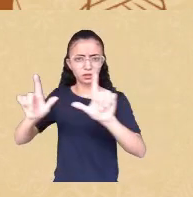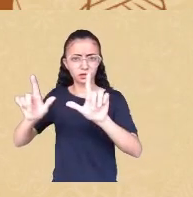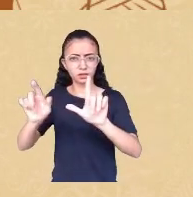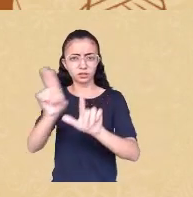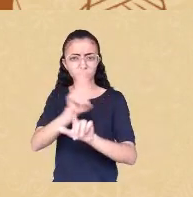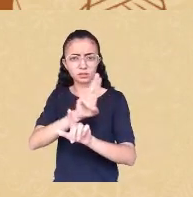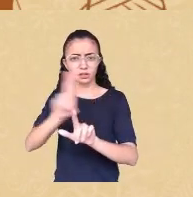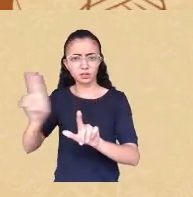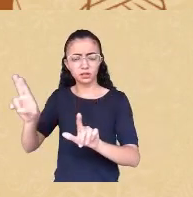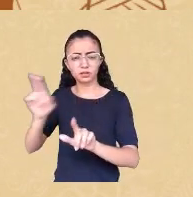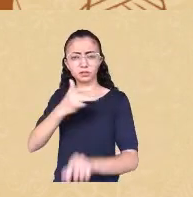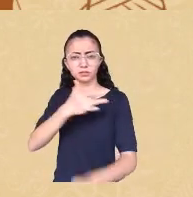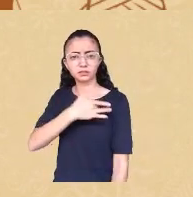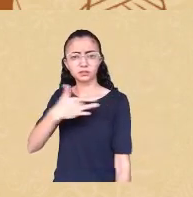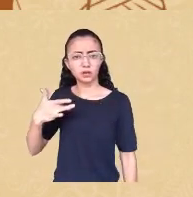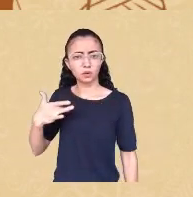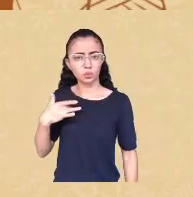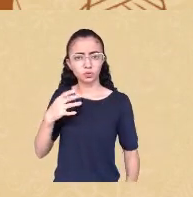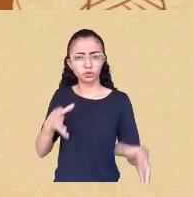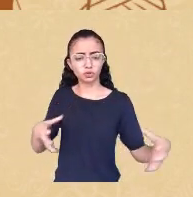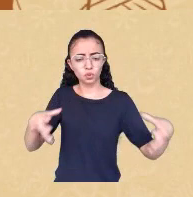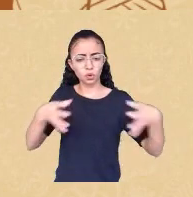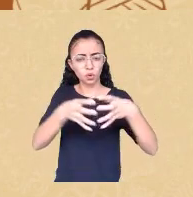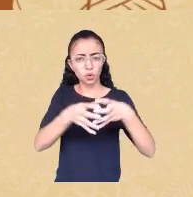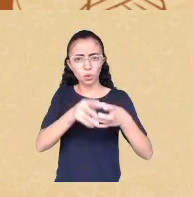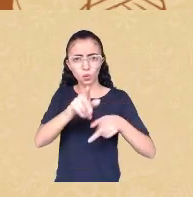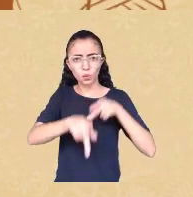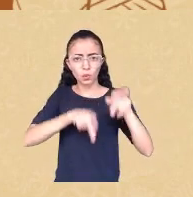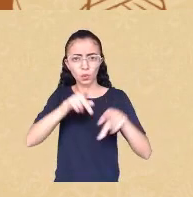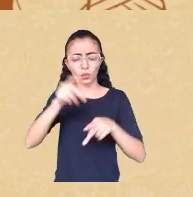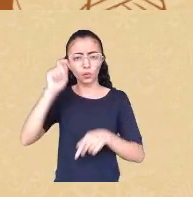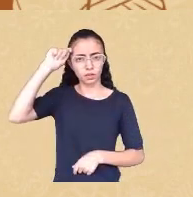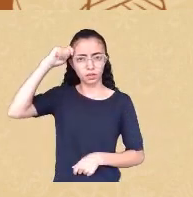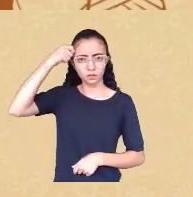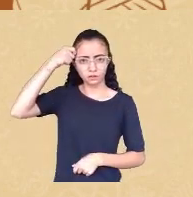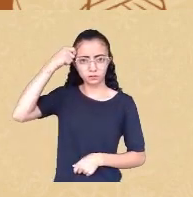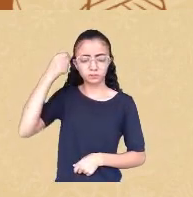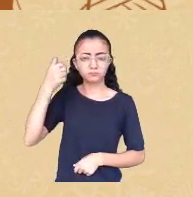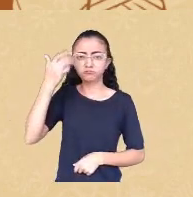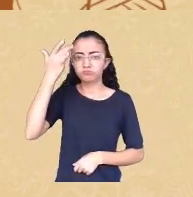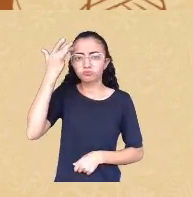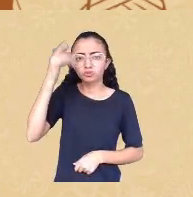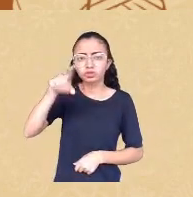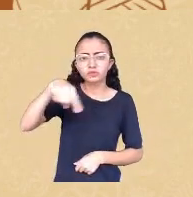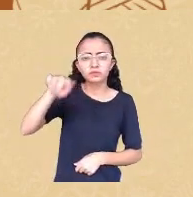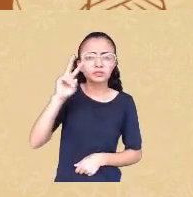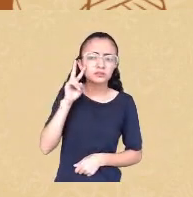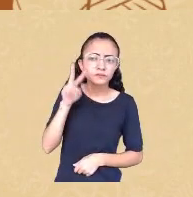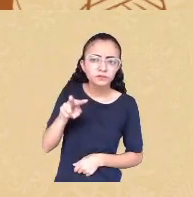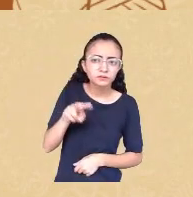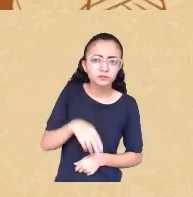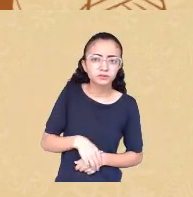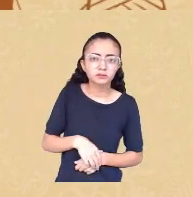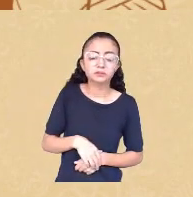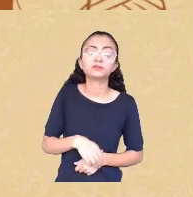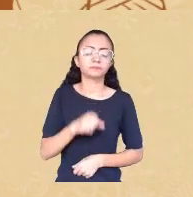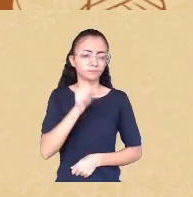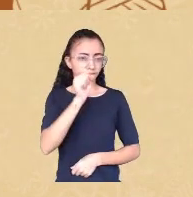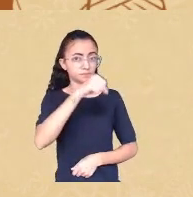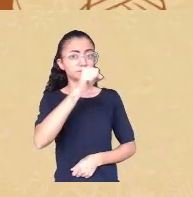Eu estou mostrando o slide, não sei se vocês estão vendo o slide completo. Estamos vendo, sim. Bom, então,